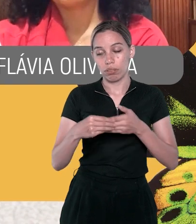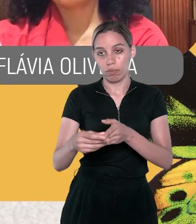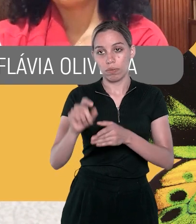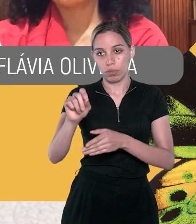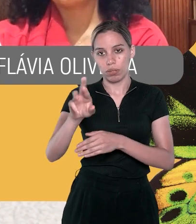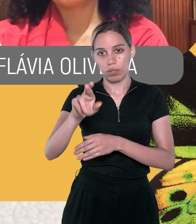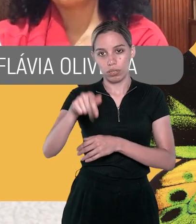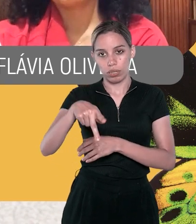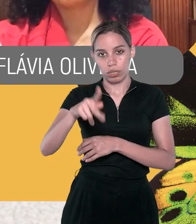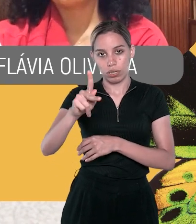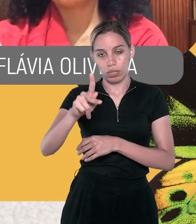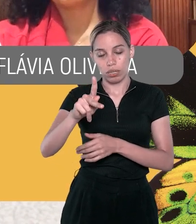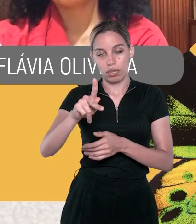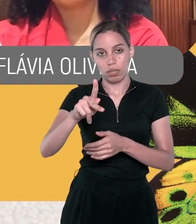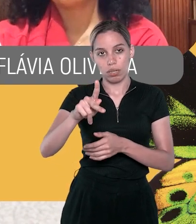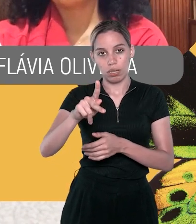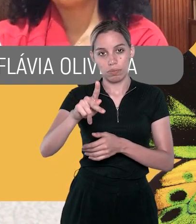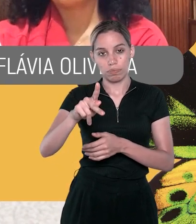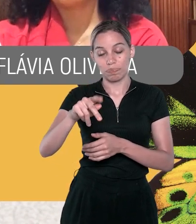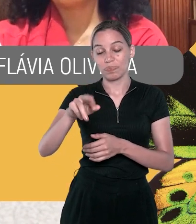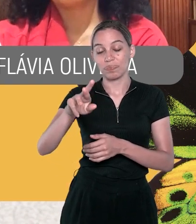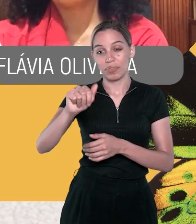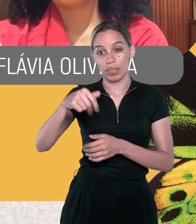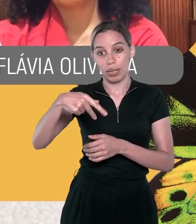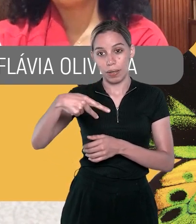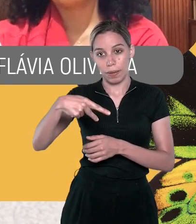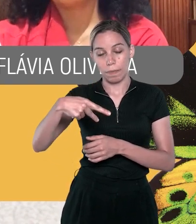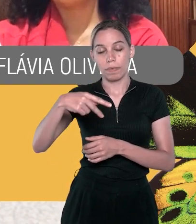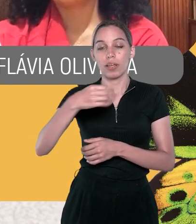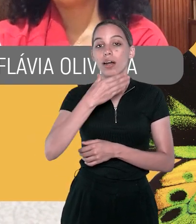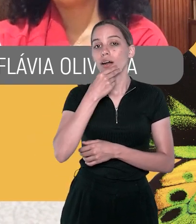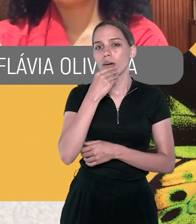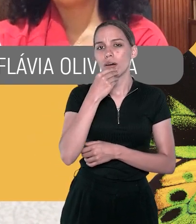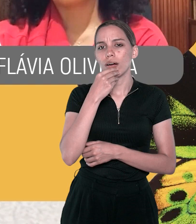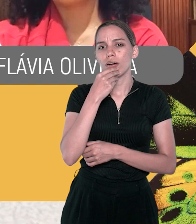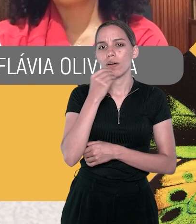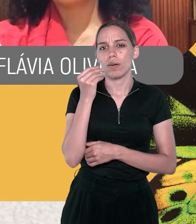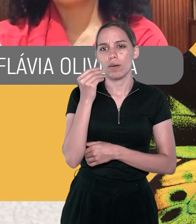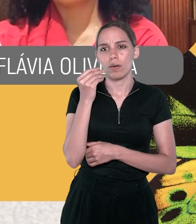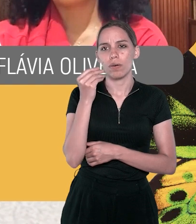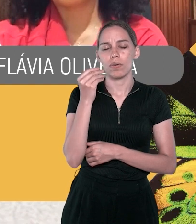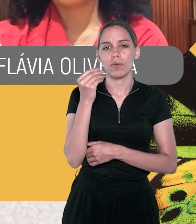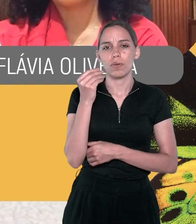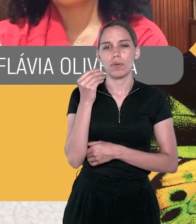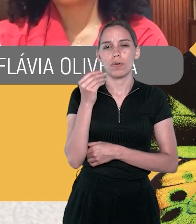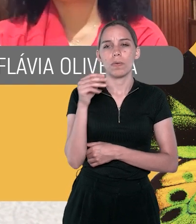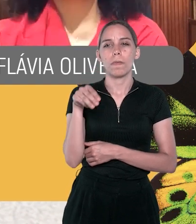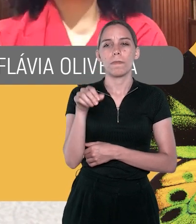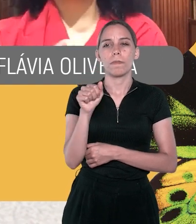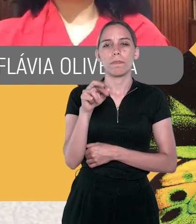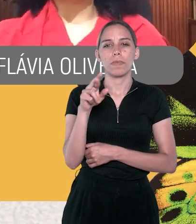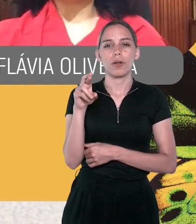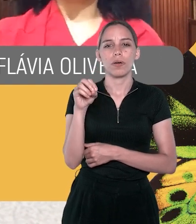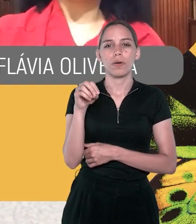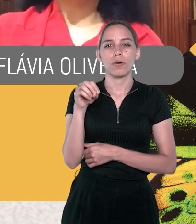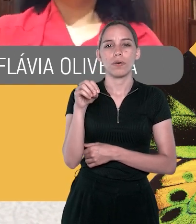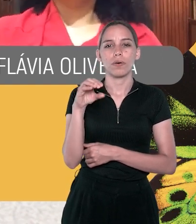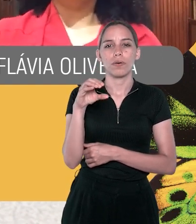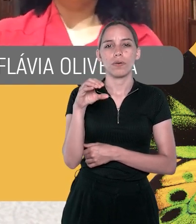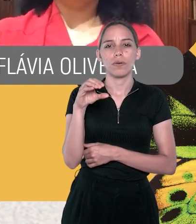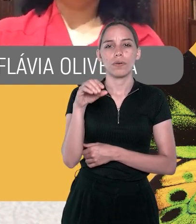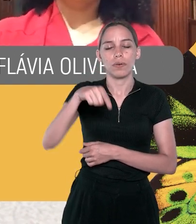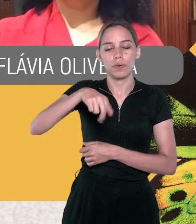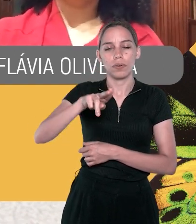rap de um menino do Marrocos, marroquino, que é um rapper muito, muito